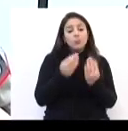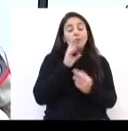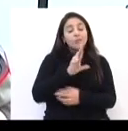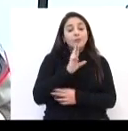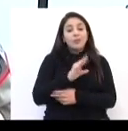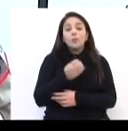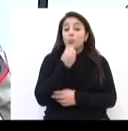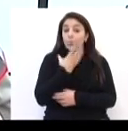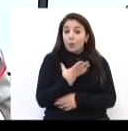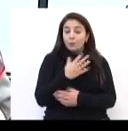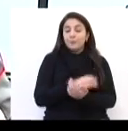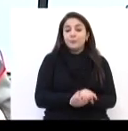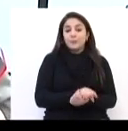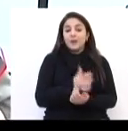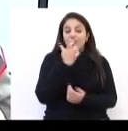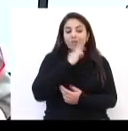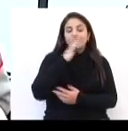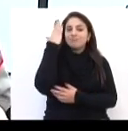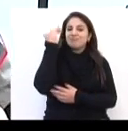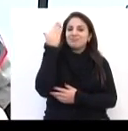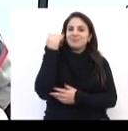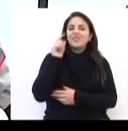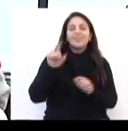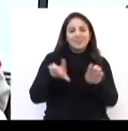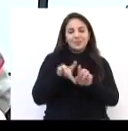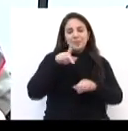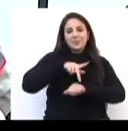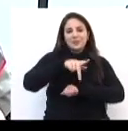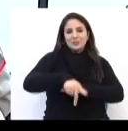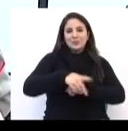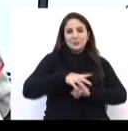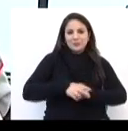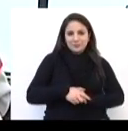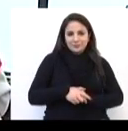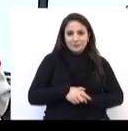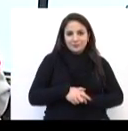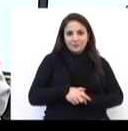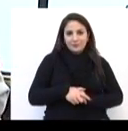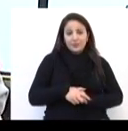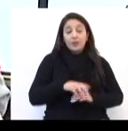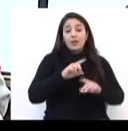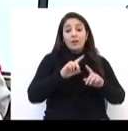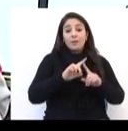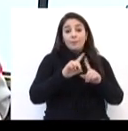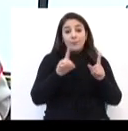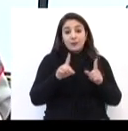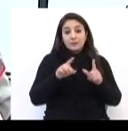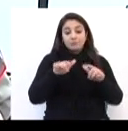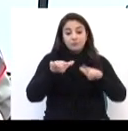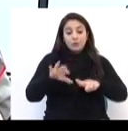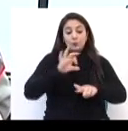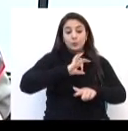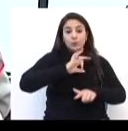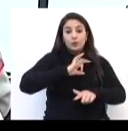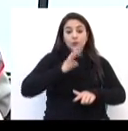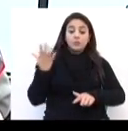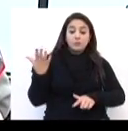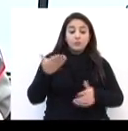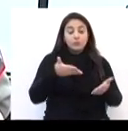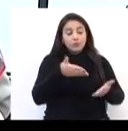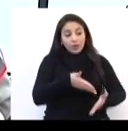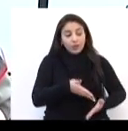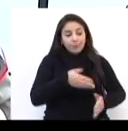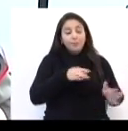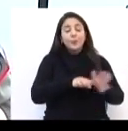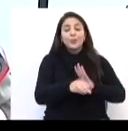resultados positivos. Está sendo um sucesso, inclusive aqui em Passo Fundo. Tanto que outras unidades da Brigada estão vindo aqui buscar